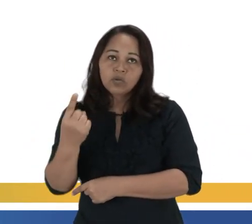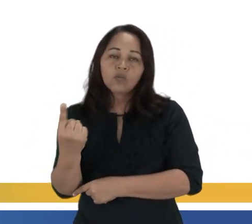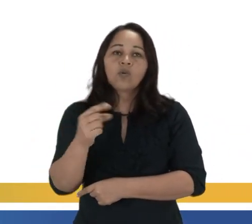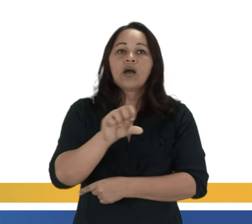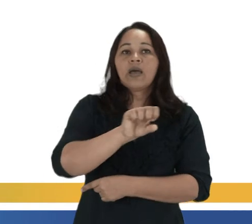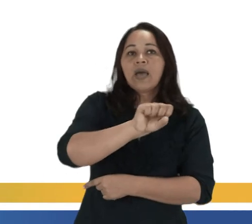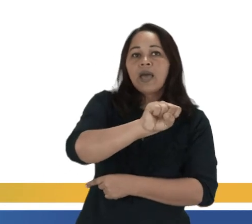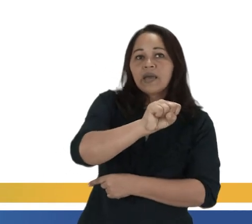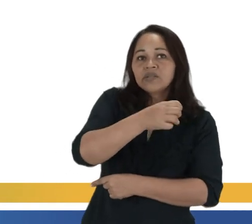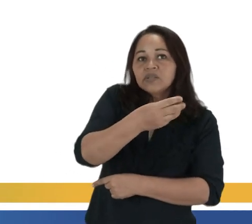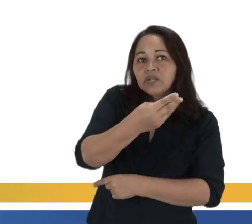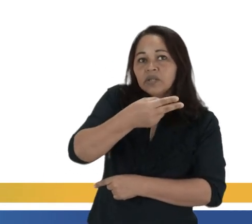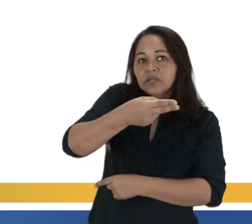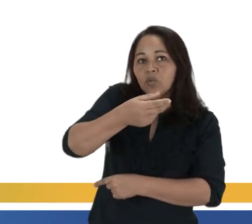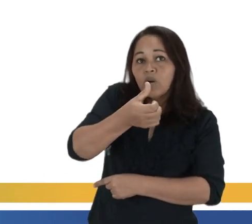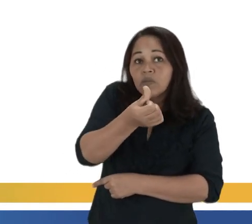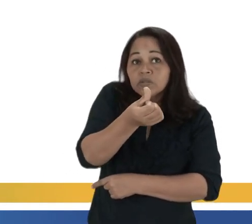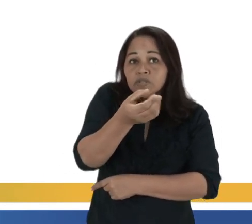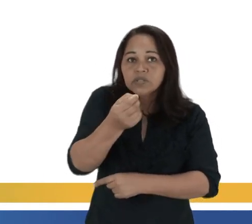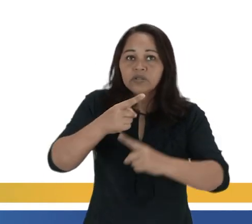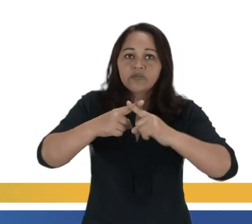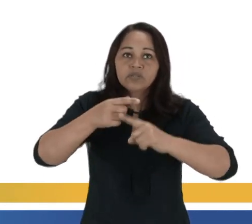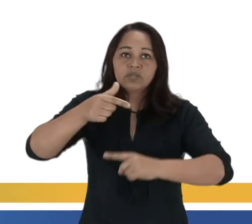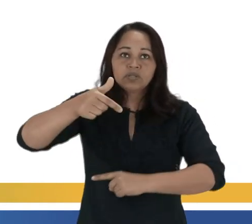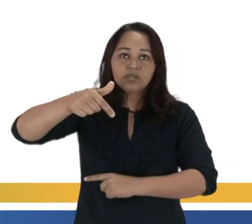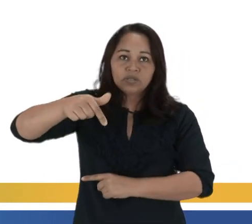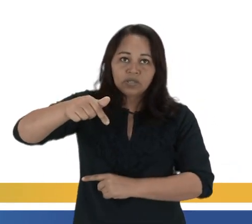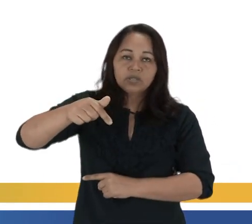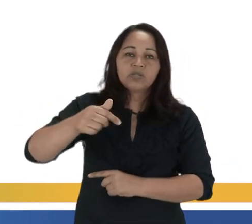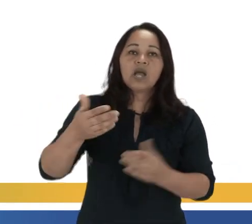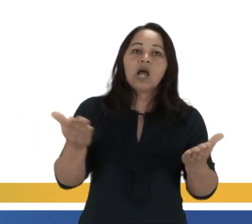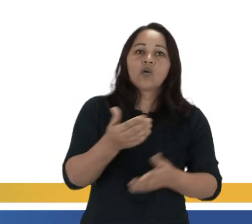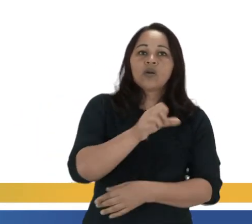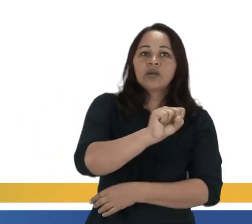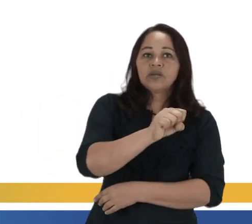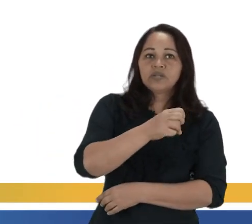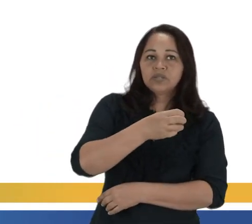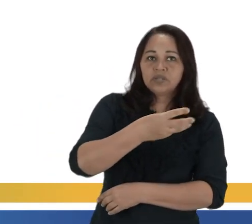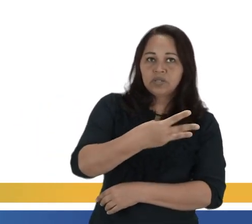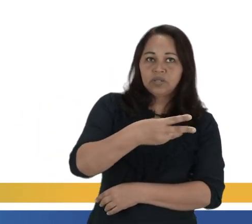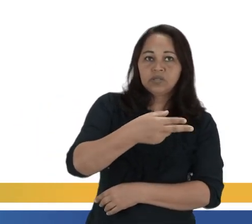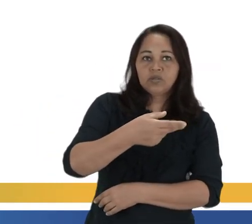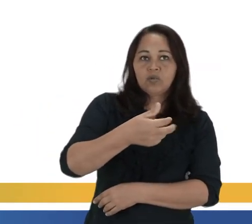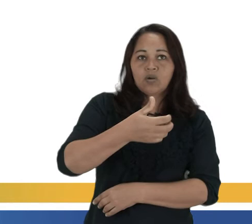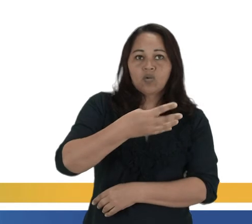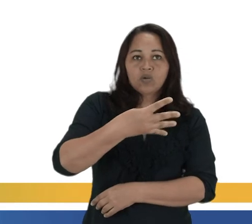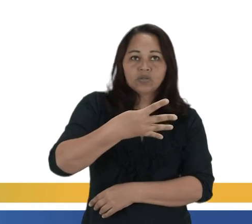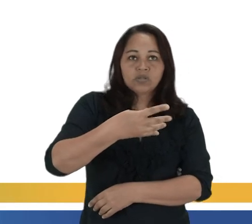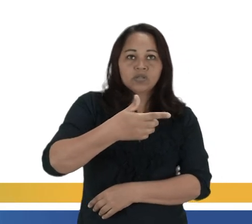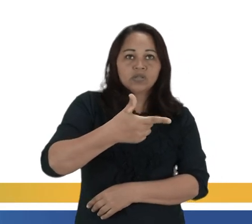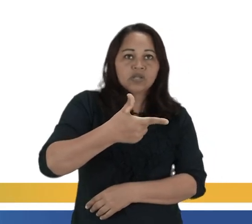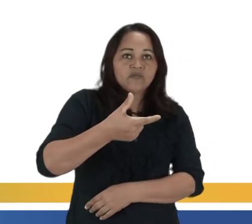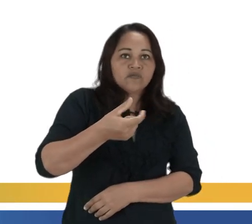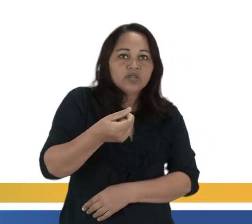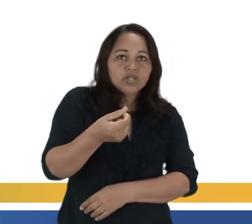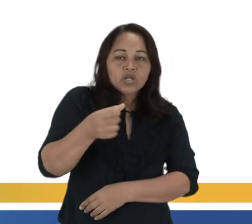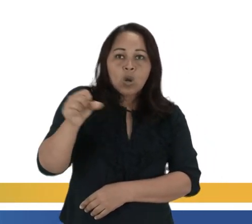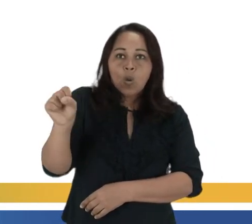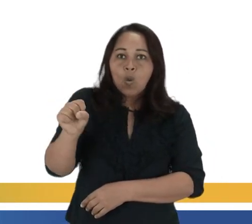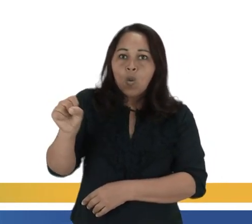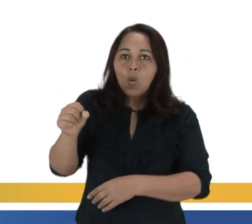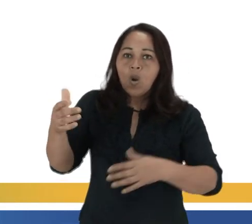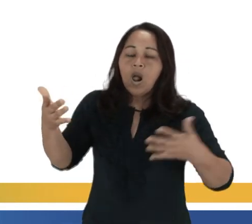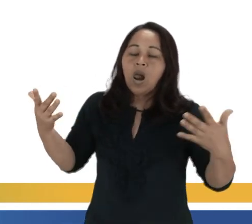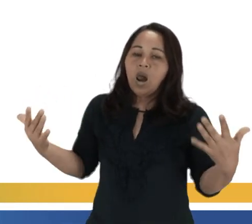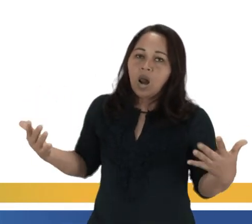que só do tempo de espera foram gastos aí 420 segundos, mas só aqui foram 4 digitações, e